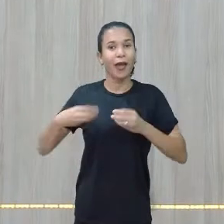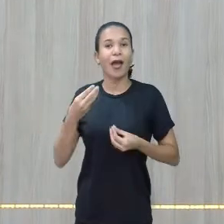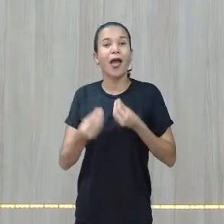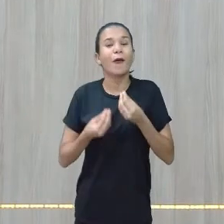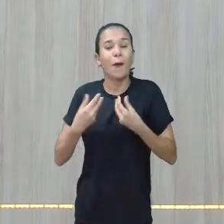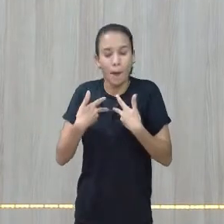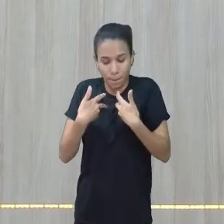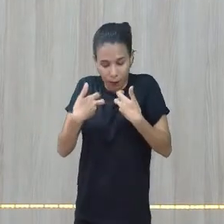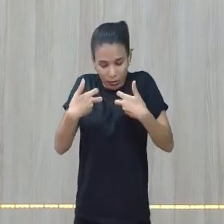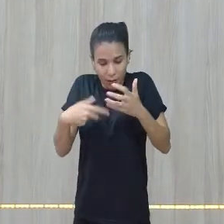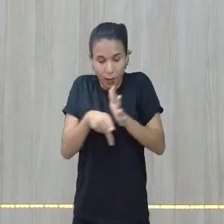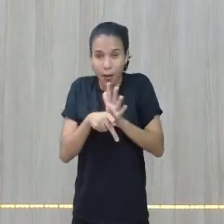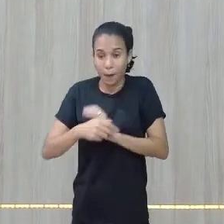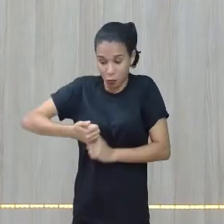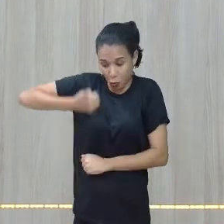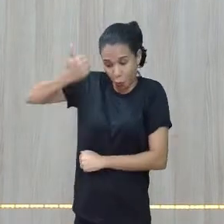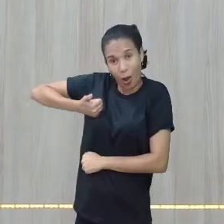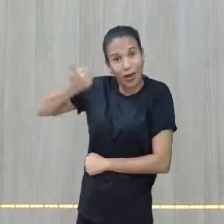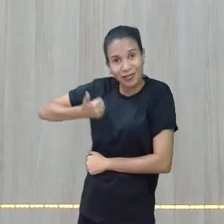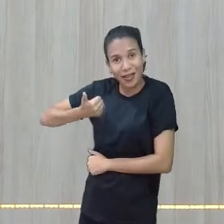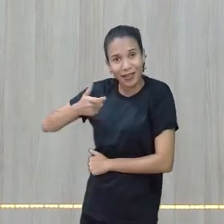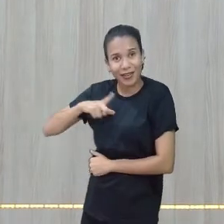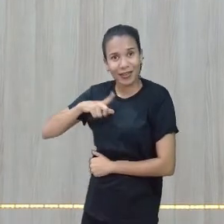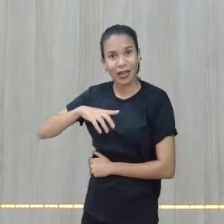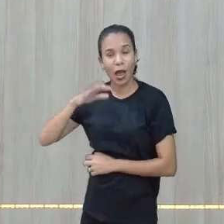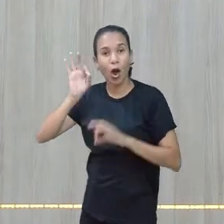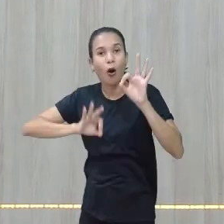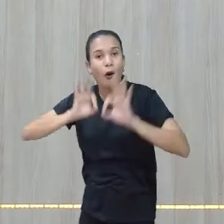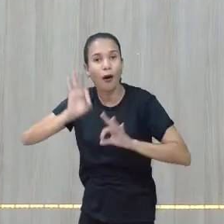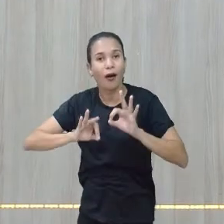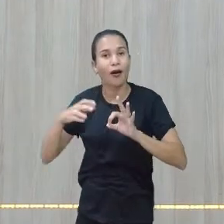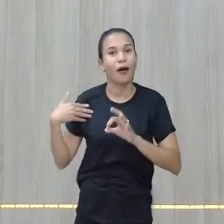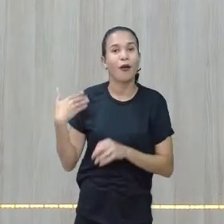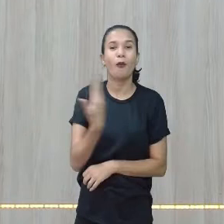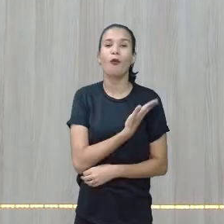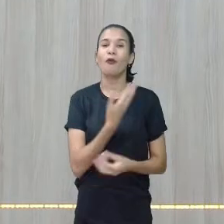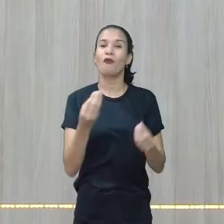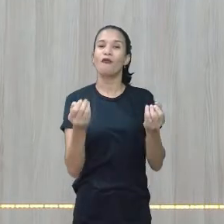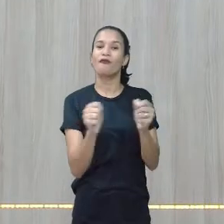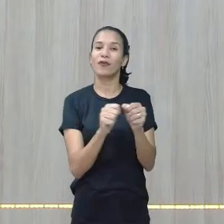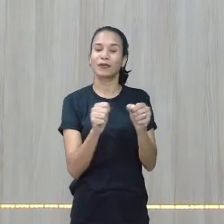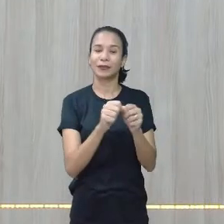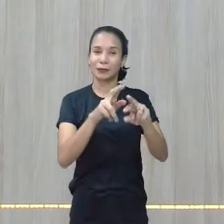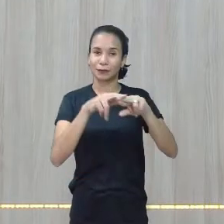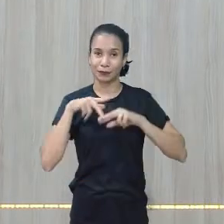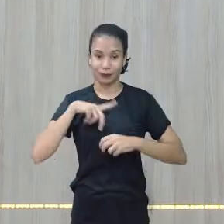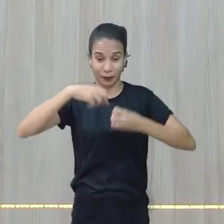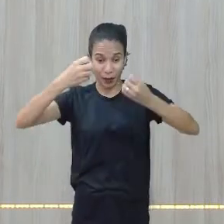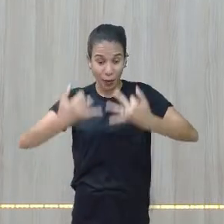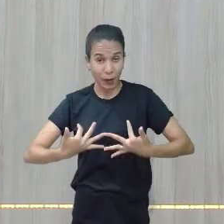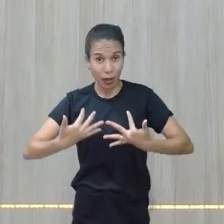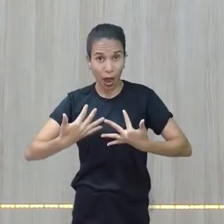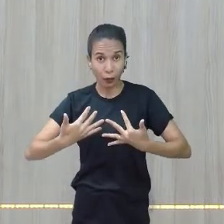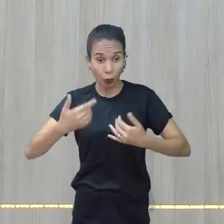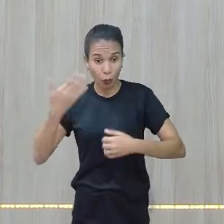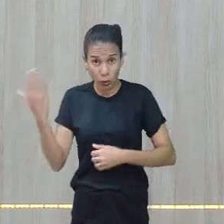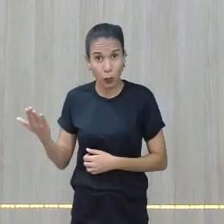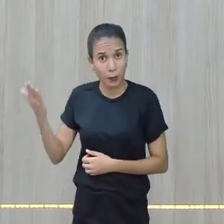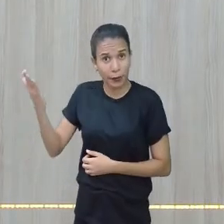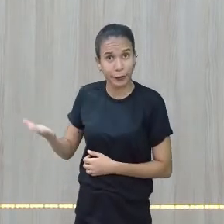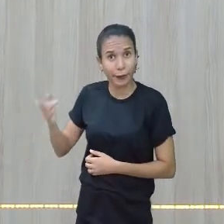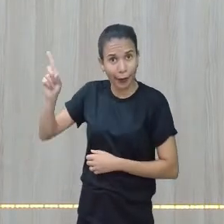percepção da sua própria qualidade, de se organizar para fazer. Então, e quando a gente fala disso, a gente está falando